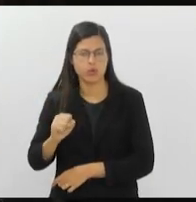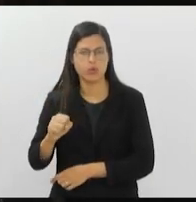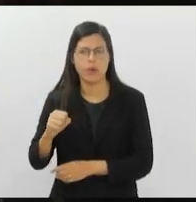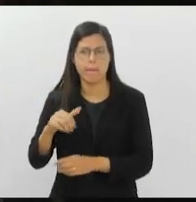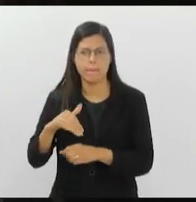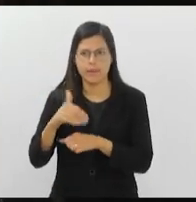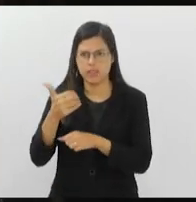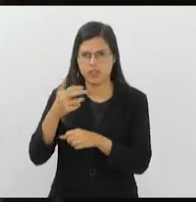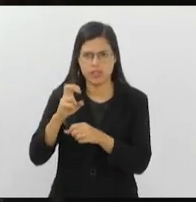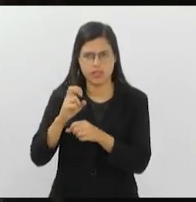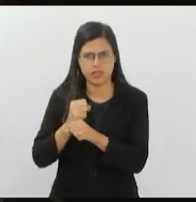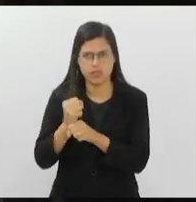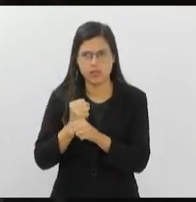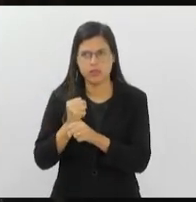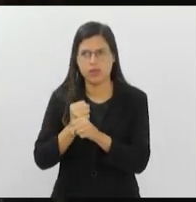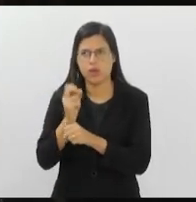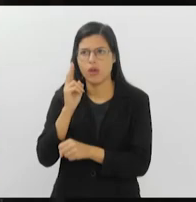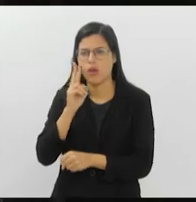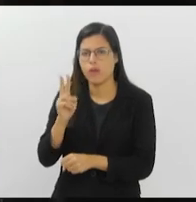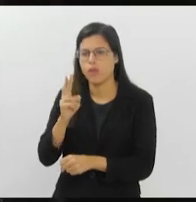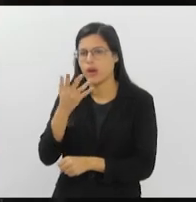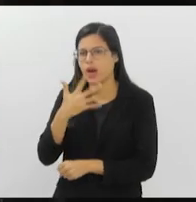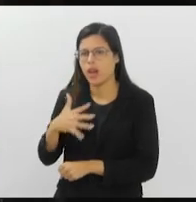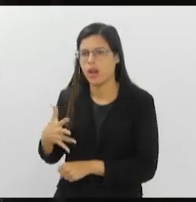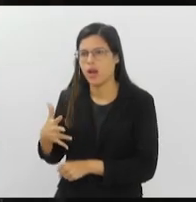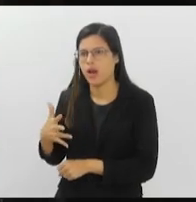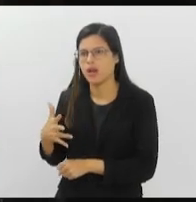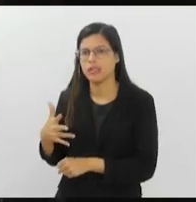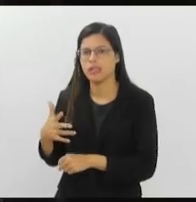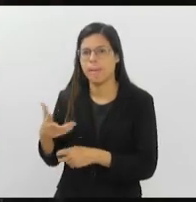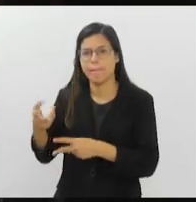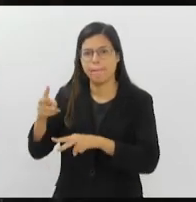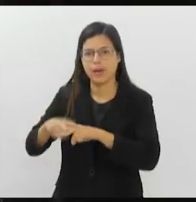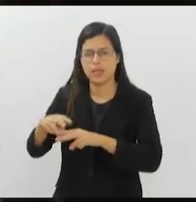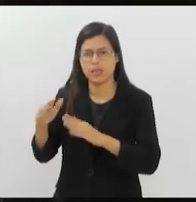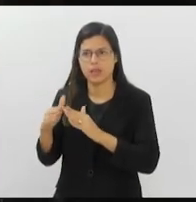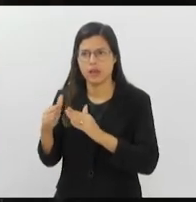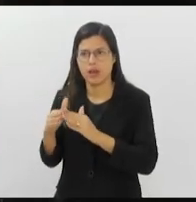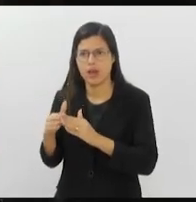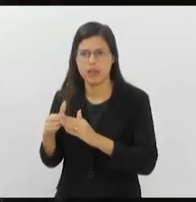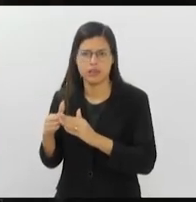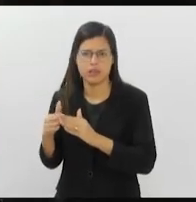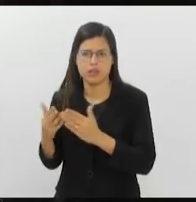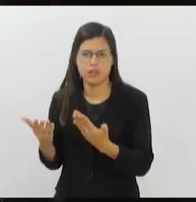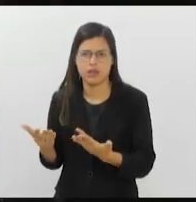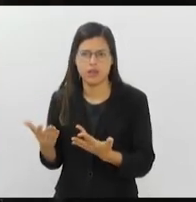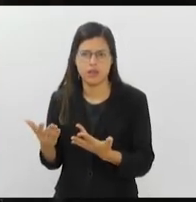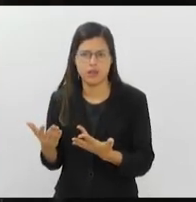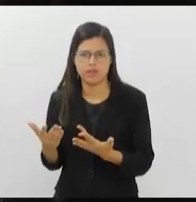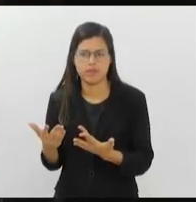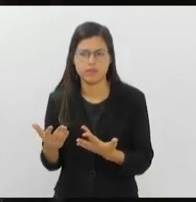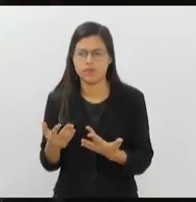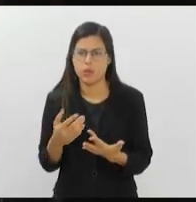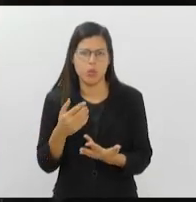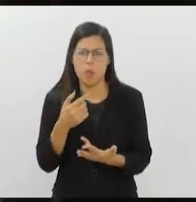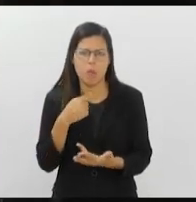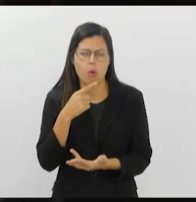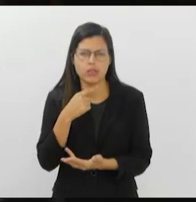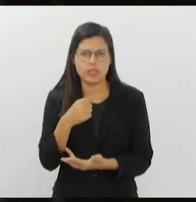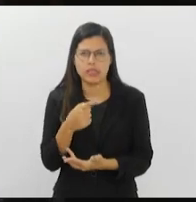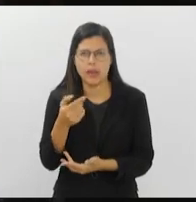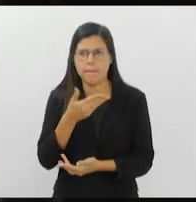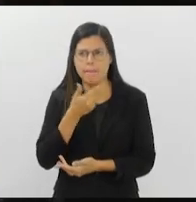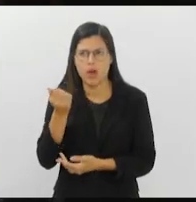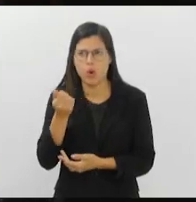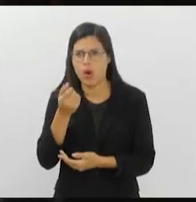crianças amarradas em casa, porque estavam muito agressivas, e que não melhoravam com nenhum antipsicótico. Eu vi isso acontecer também